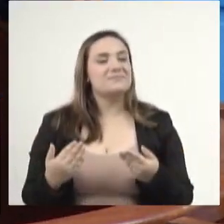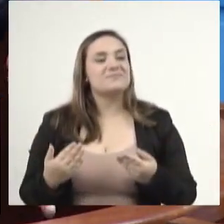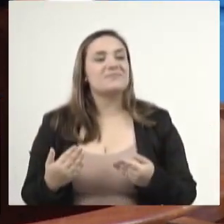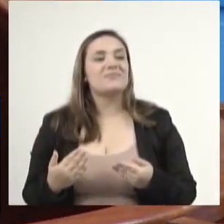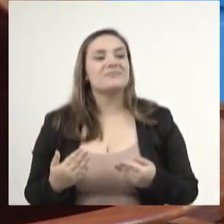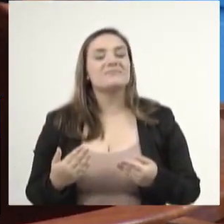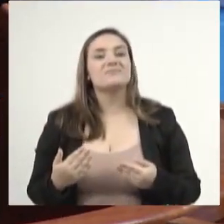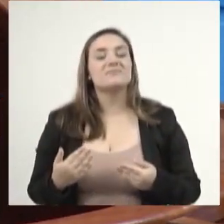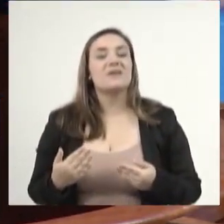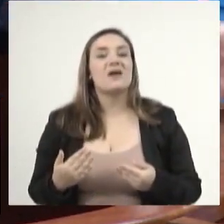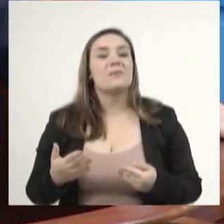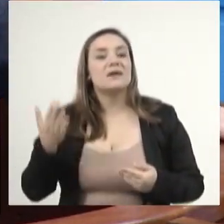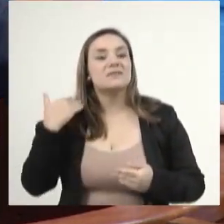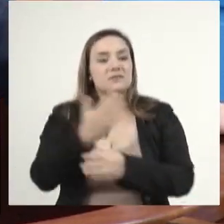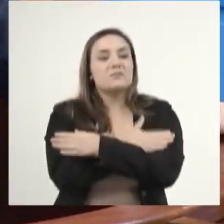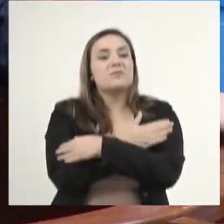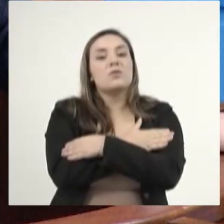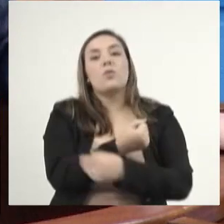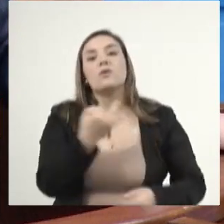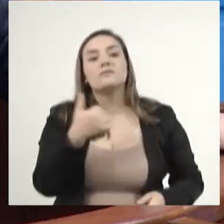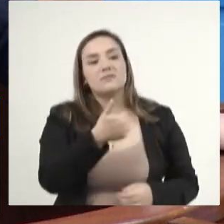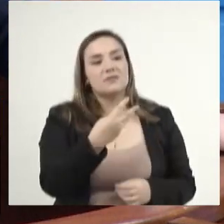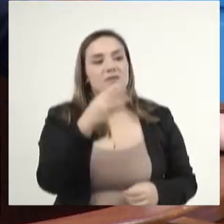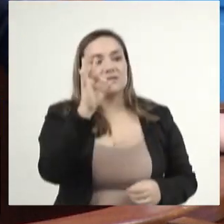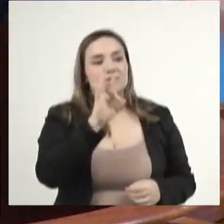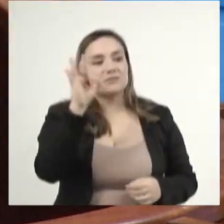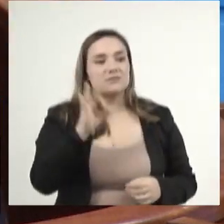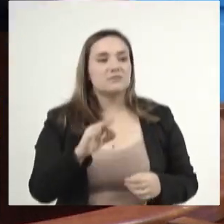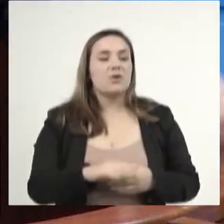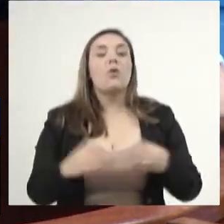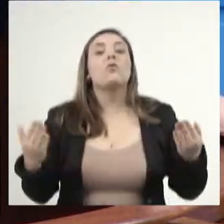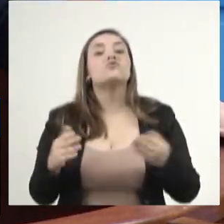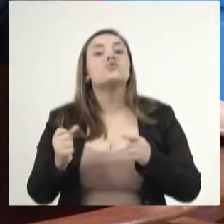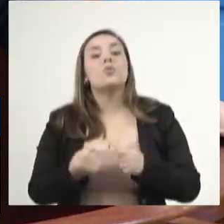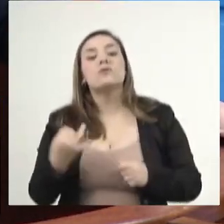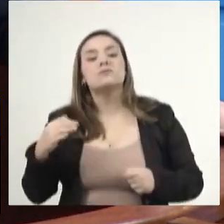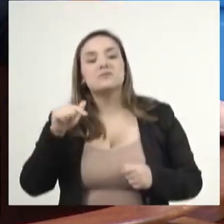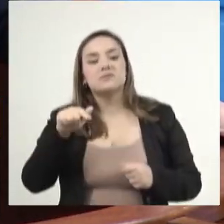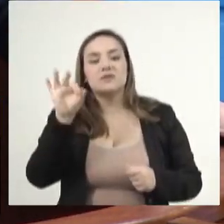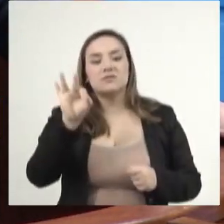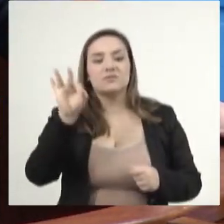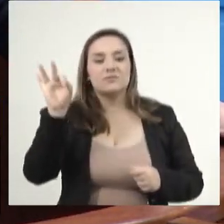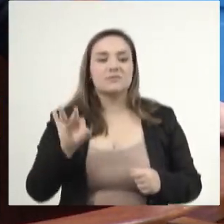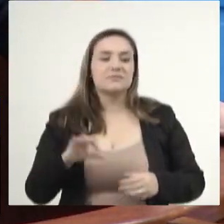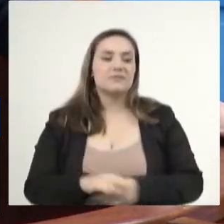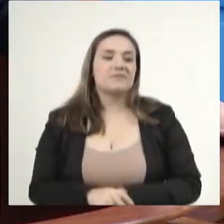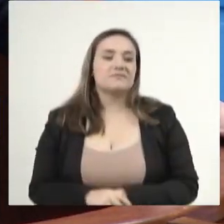era o desemprego no governo Bolsonaro? 13%, hoje 7%.